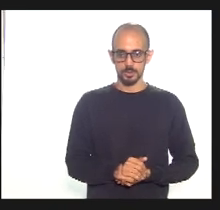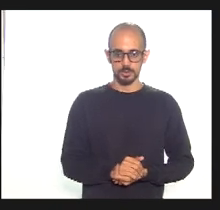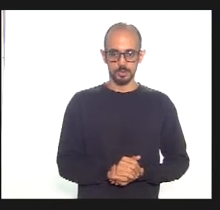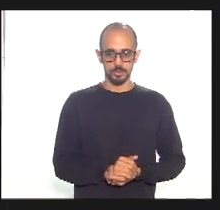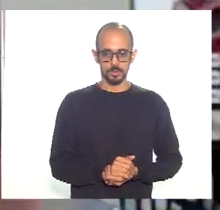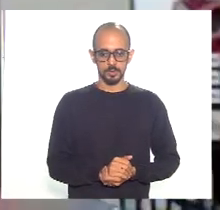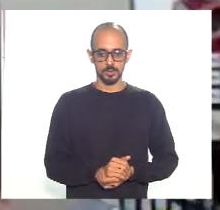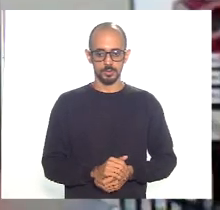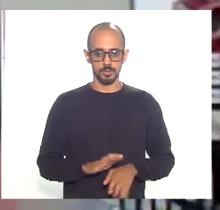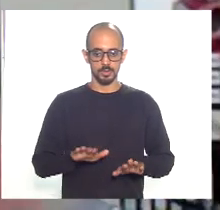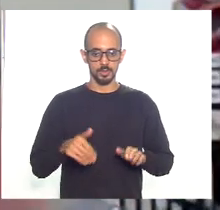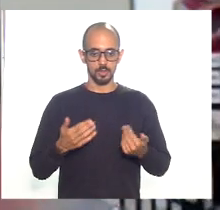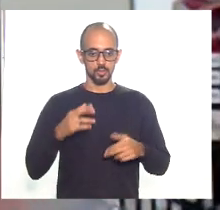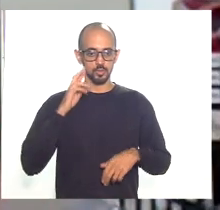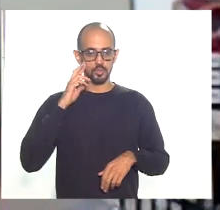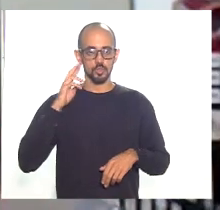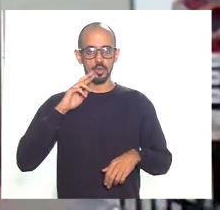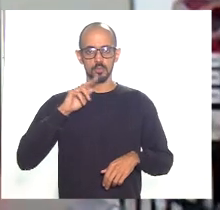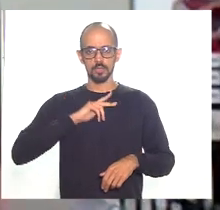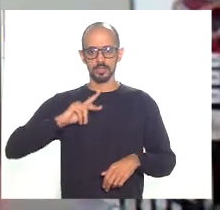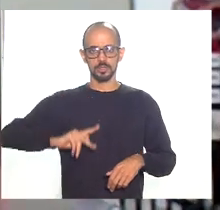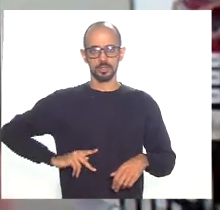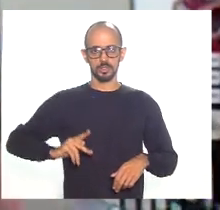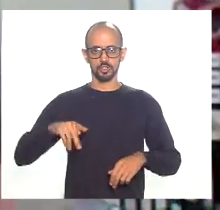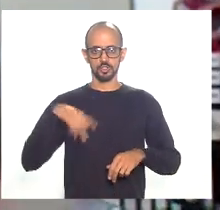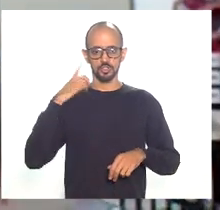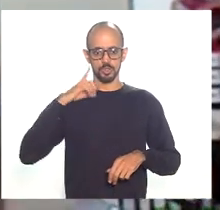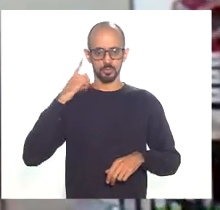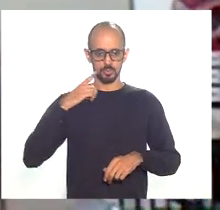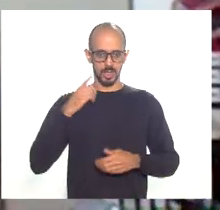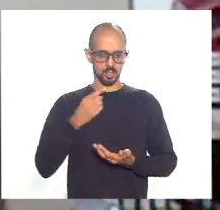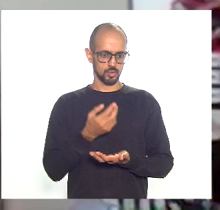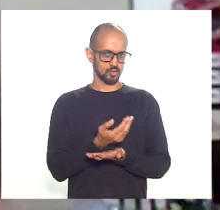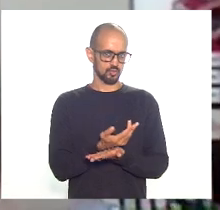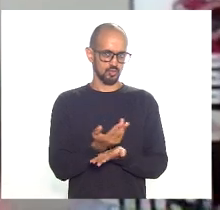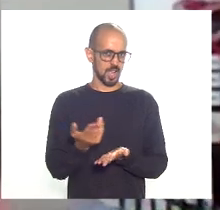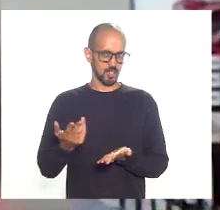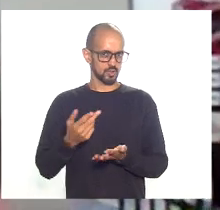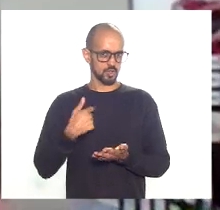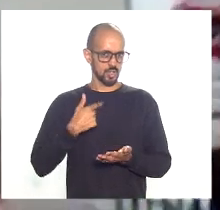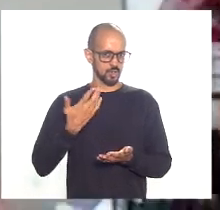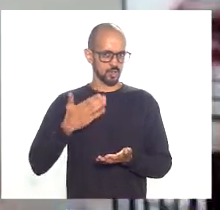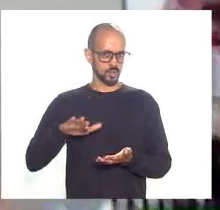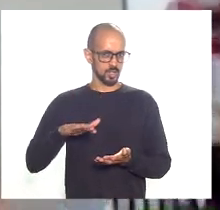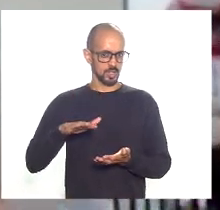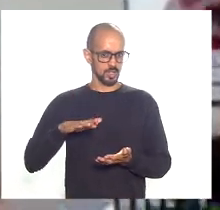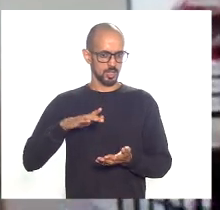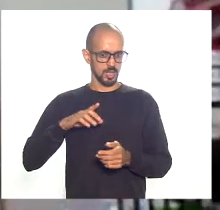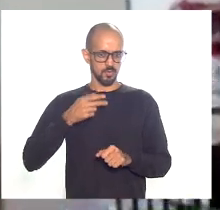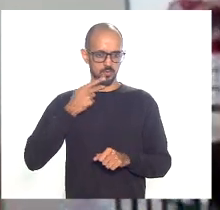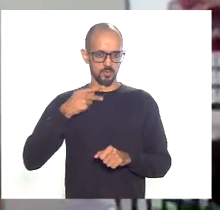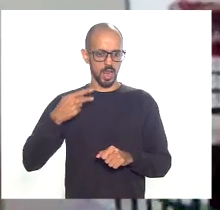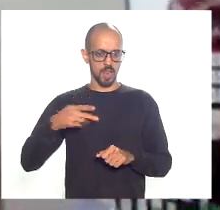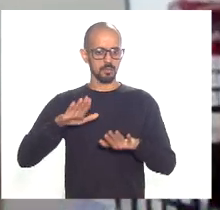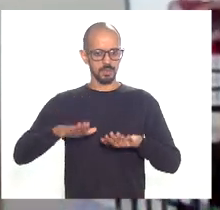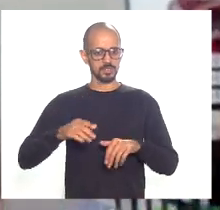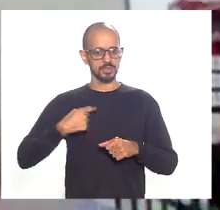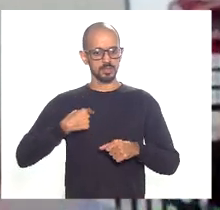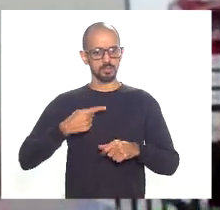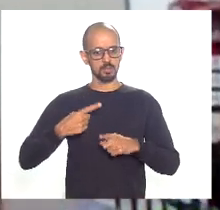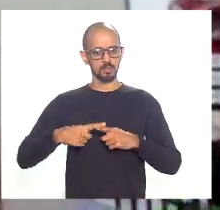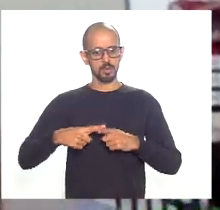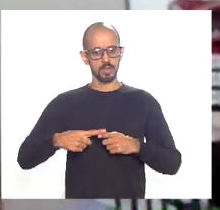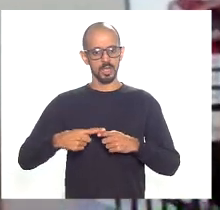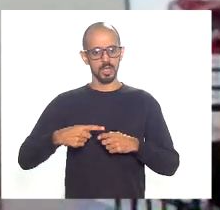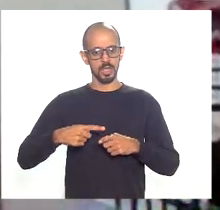Senhor presidente, deputados e deputadas, eu não ia me manifestar nesse debate porque estava contemplado pelas falas anteriores,